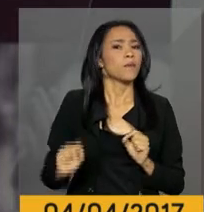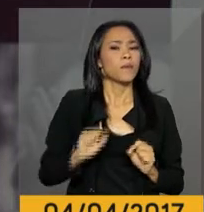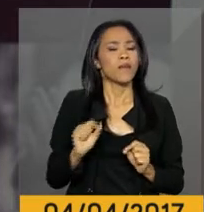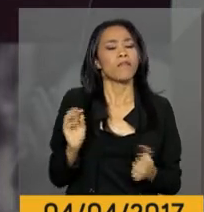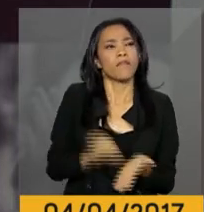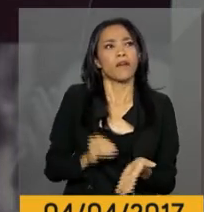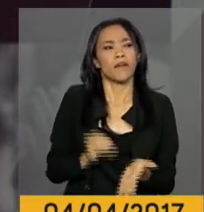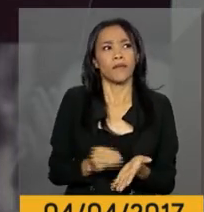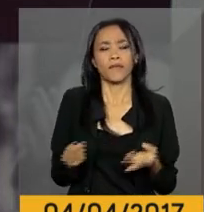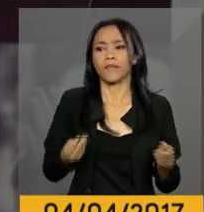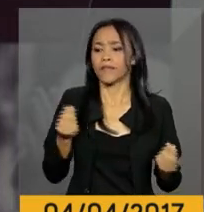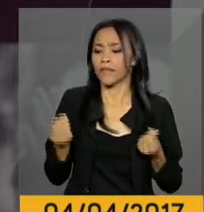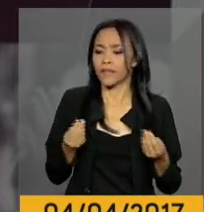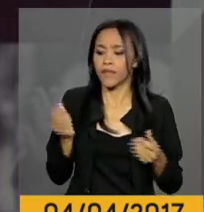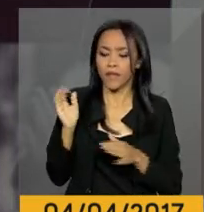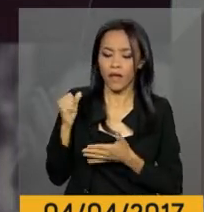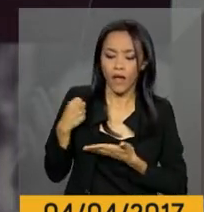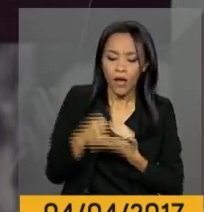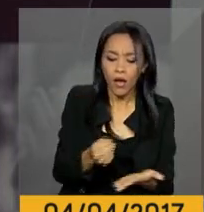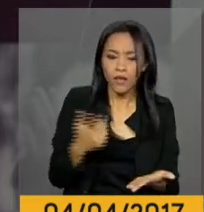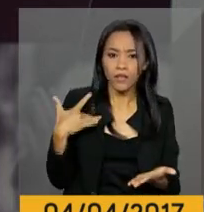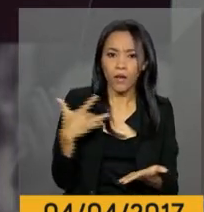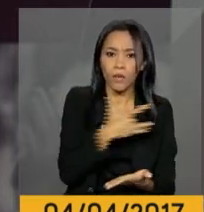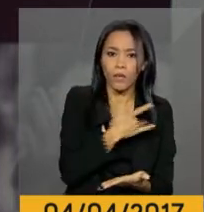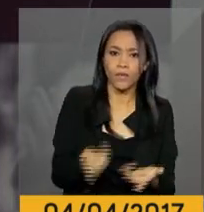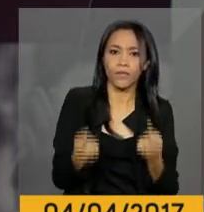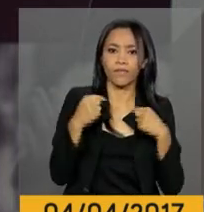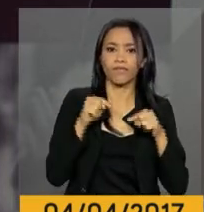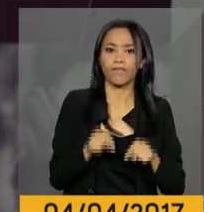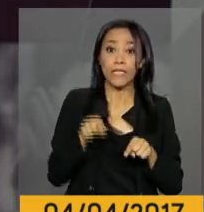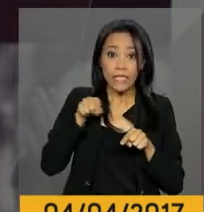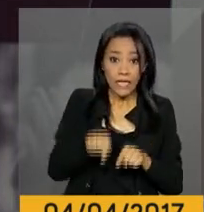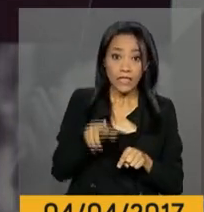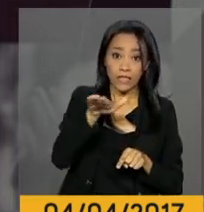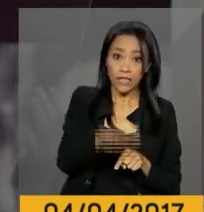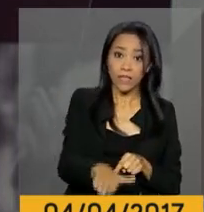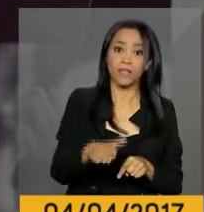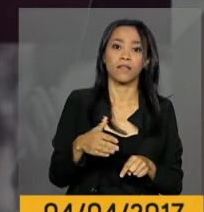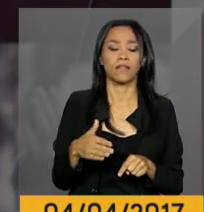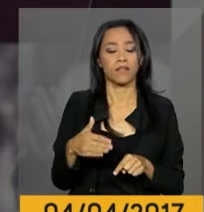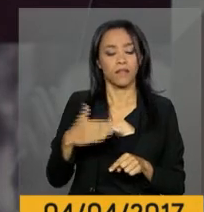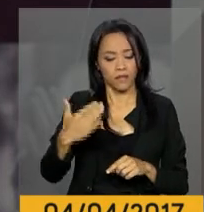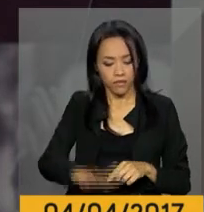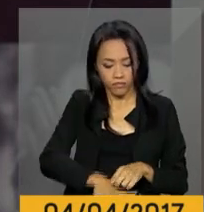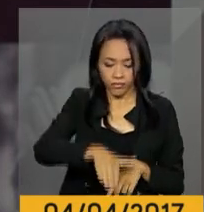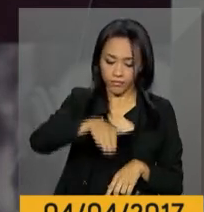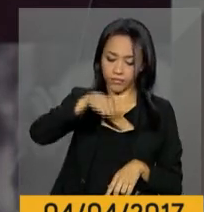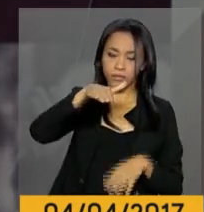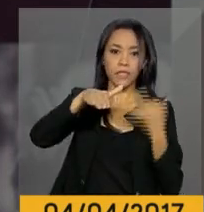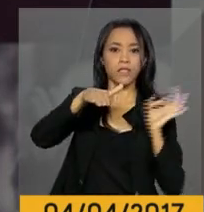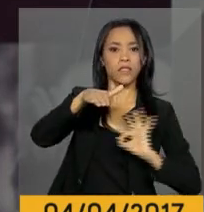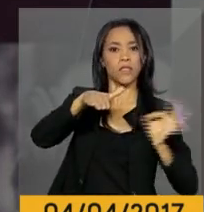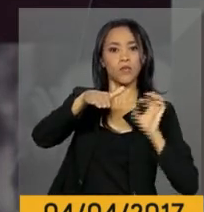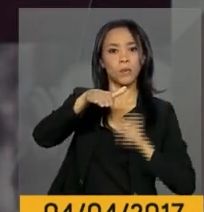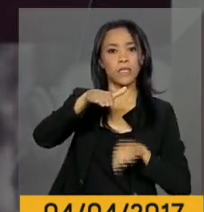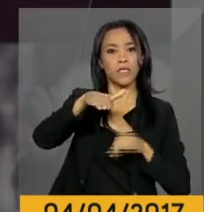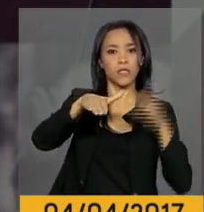falte atendimento de saúde, que uma criança sequer cresça sem educação de